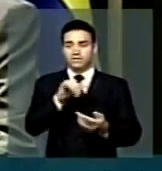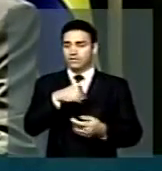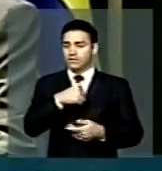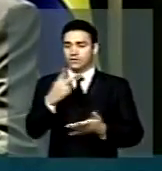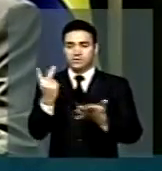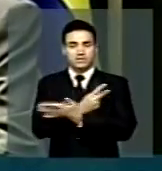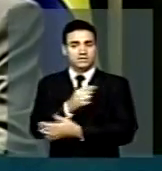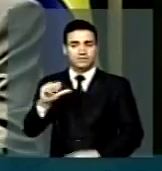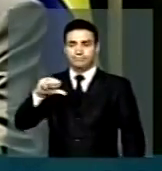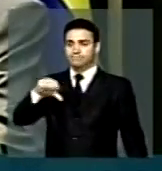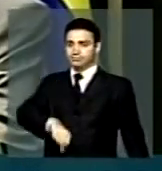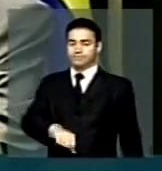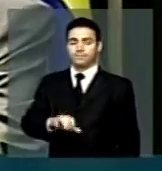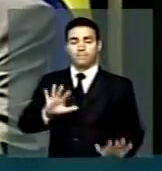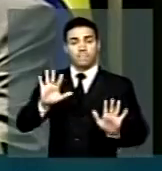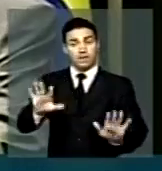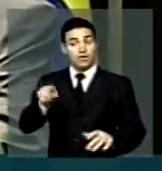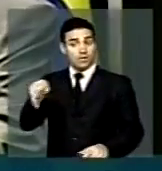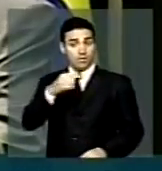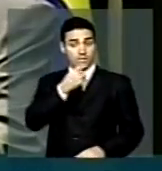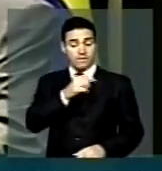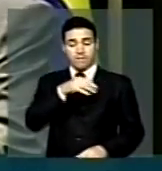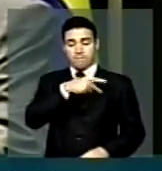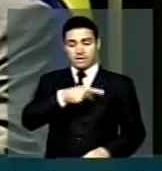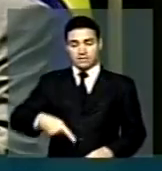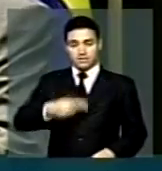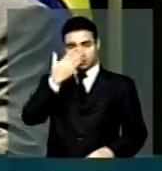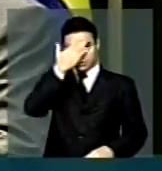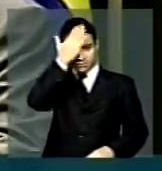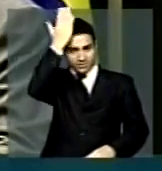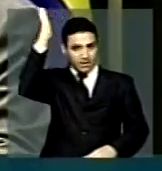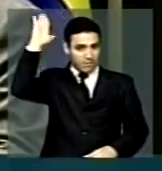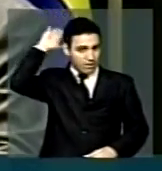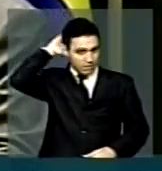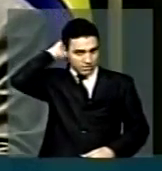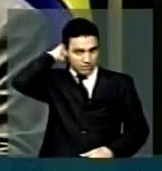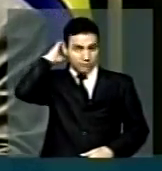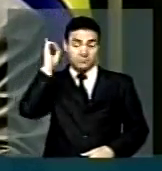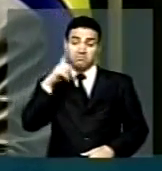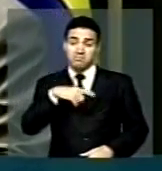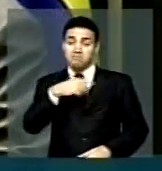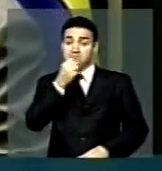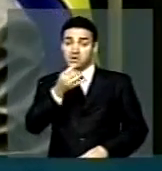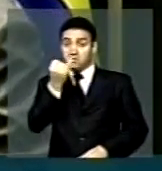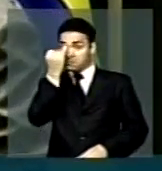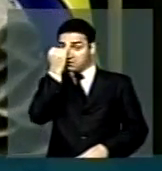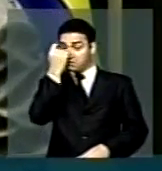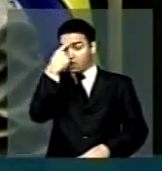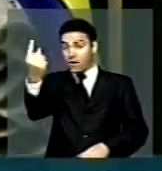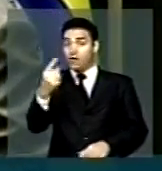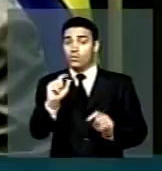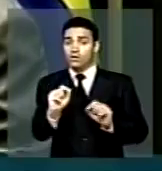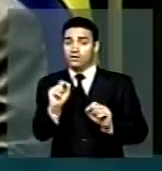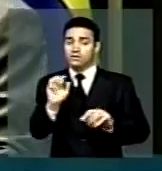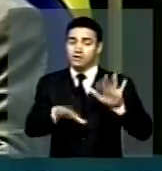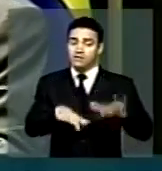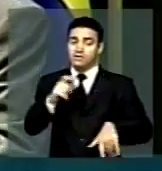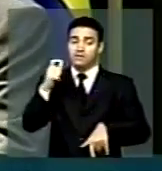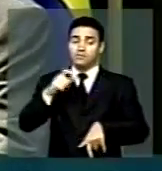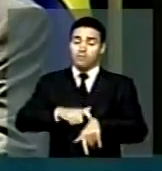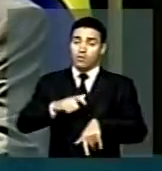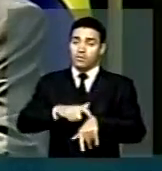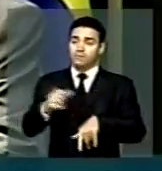fracasso. E o presidente Itamar teve a intuição de que talvez fosse o momento de colocar